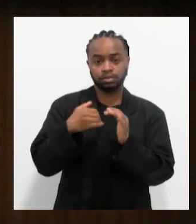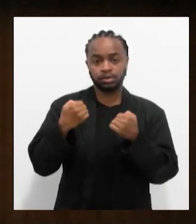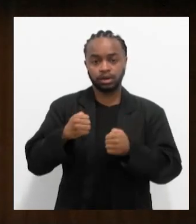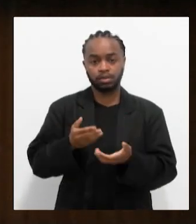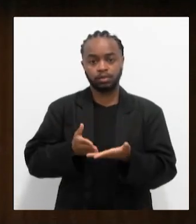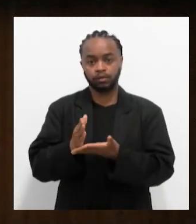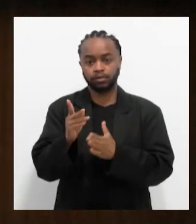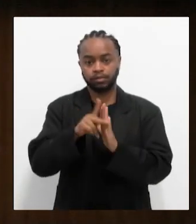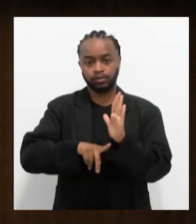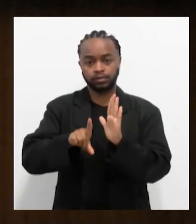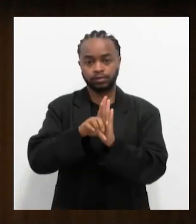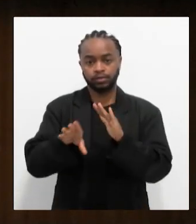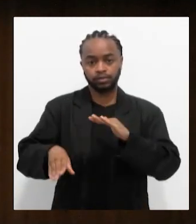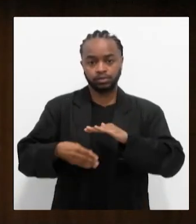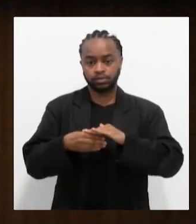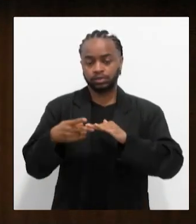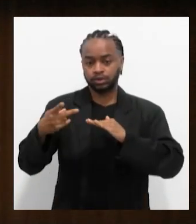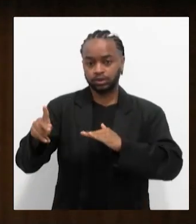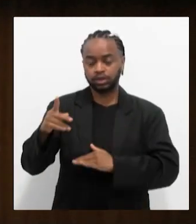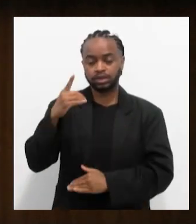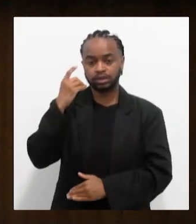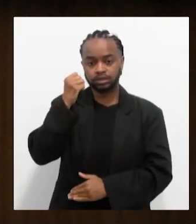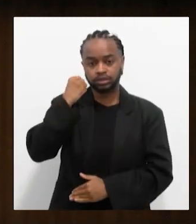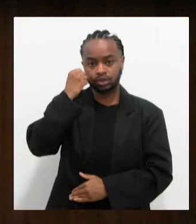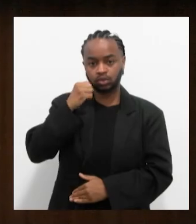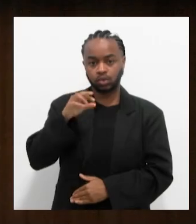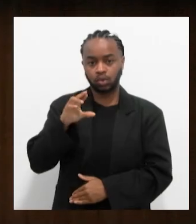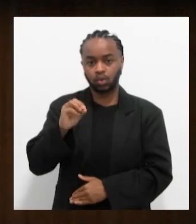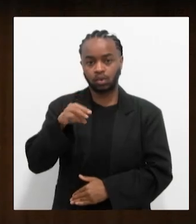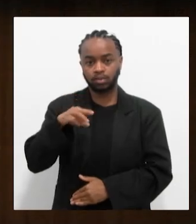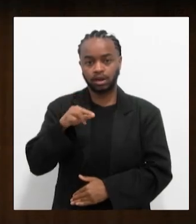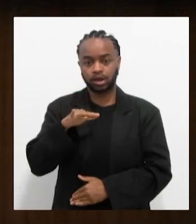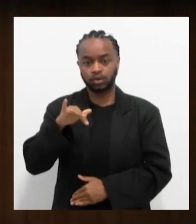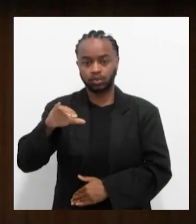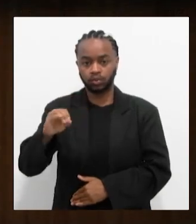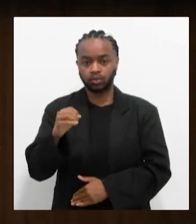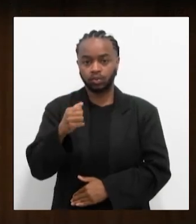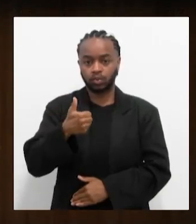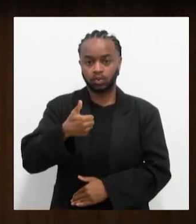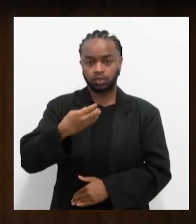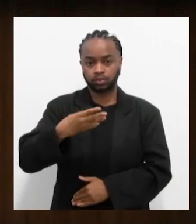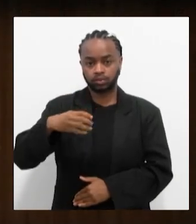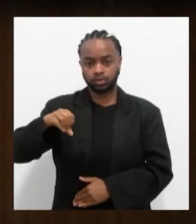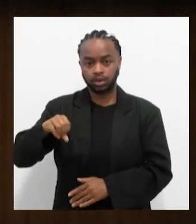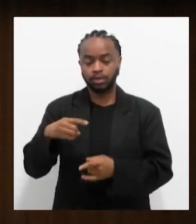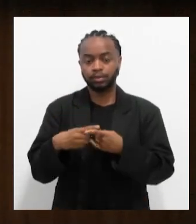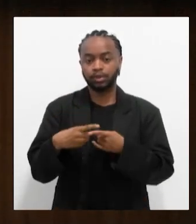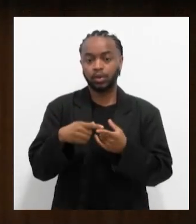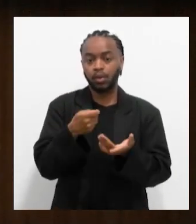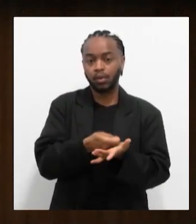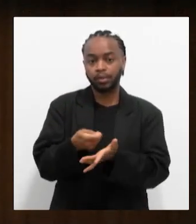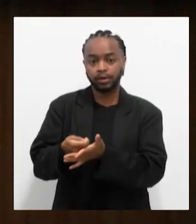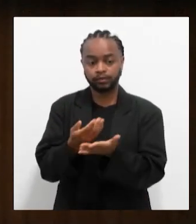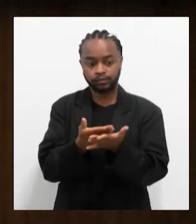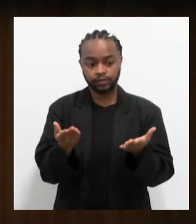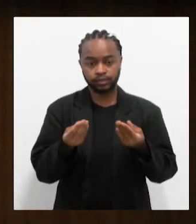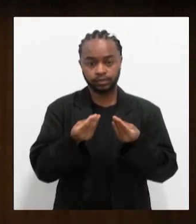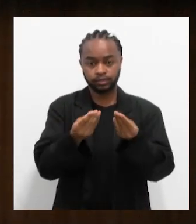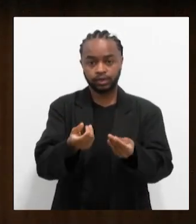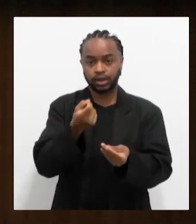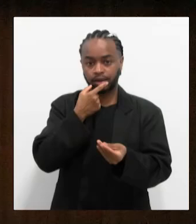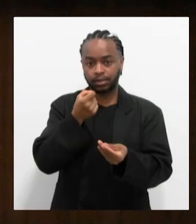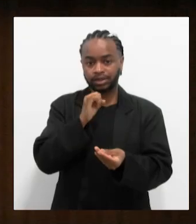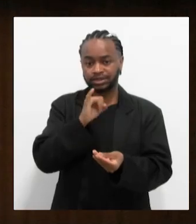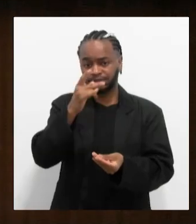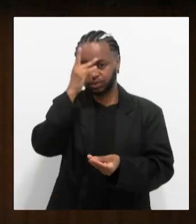lei complementar do senador Romário 149, que aí sim obriga todos os entes a fornecerem esses medicamentos para as pessoas com